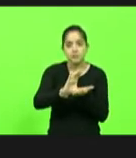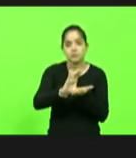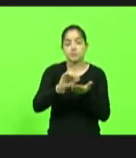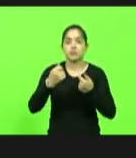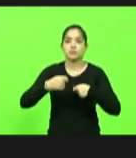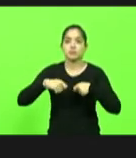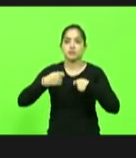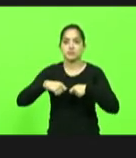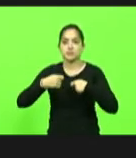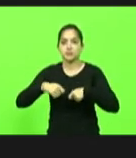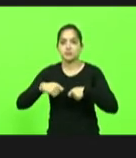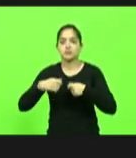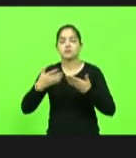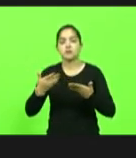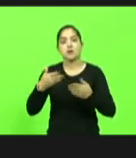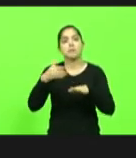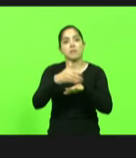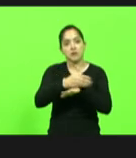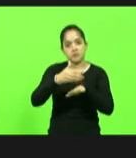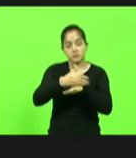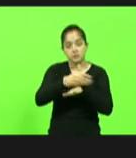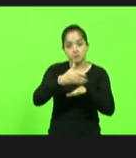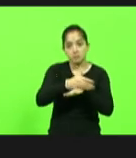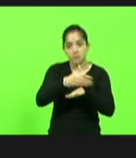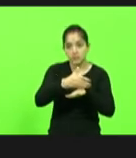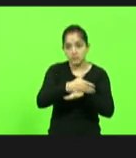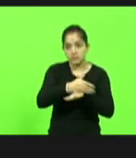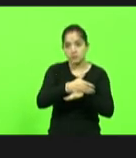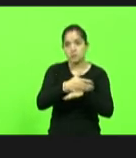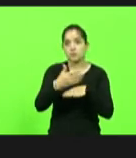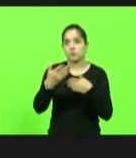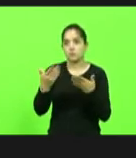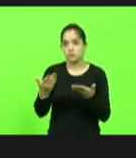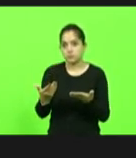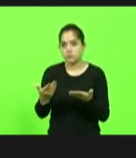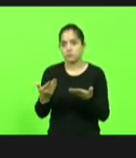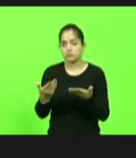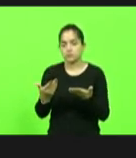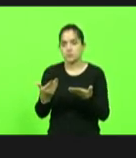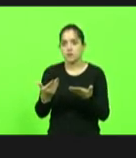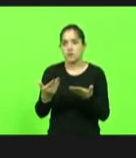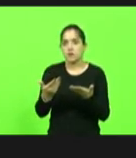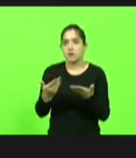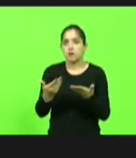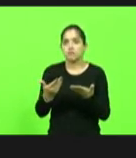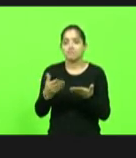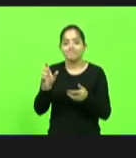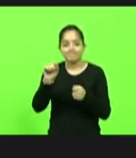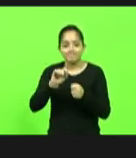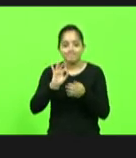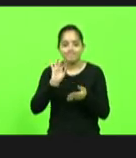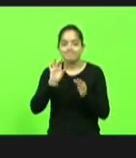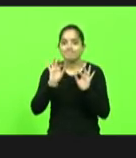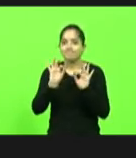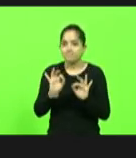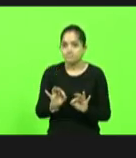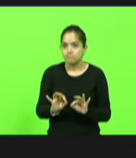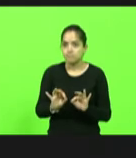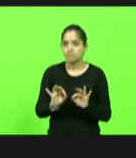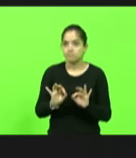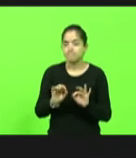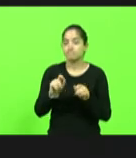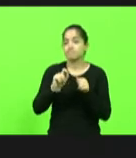público, sem a participação dos entes que fazem parte da execução pública,